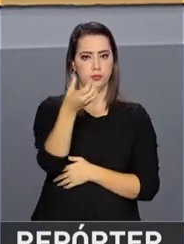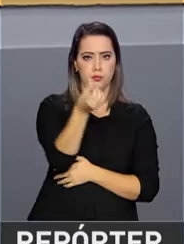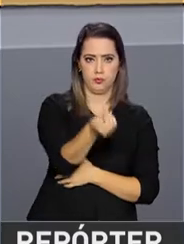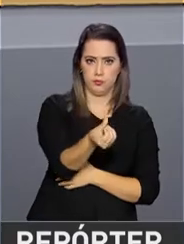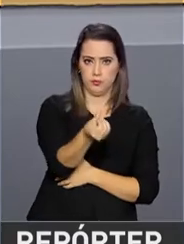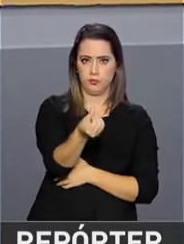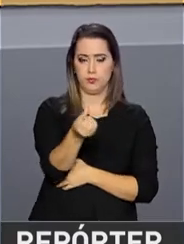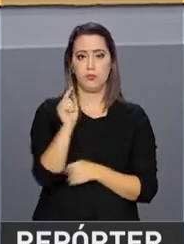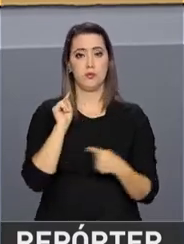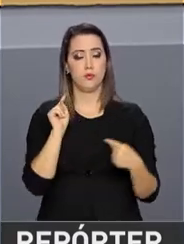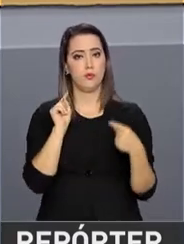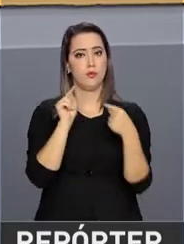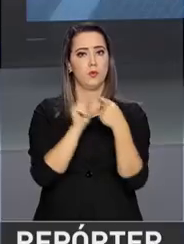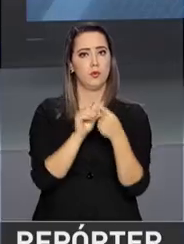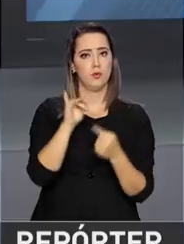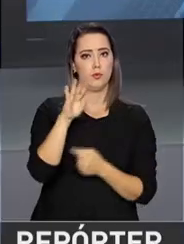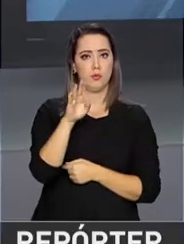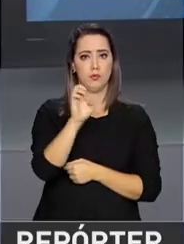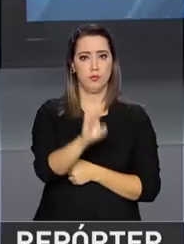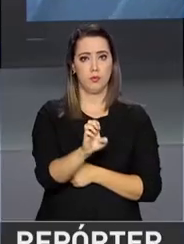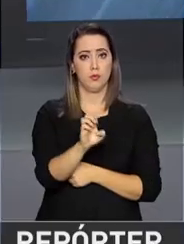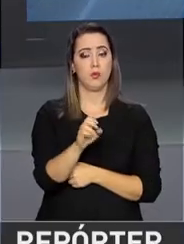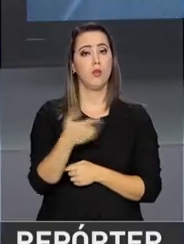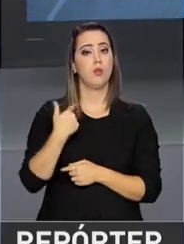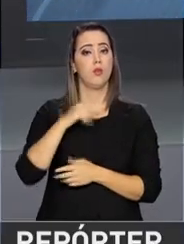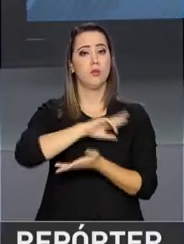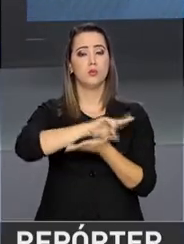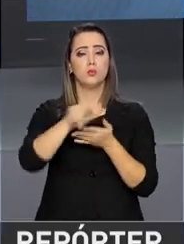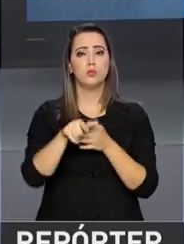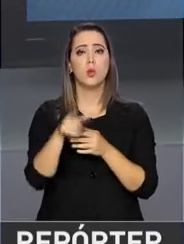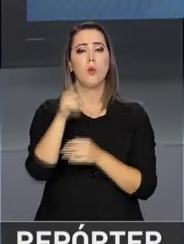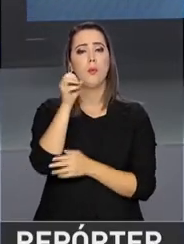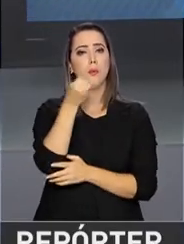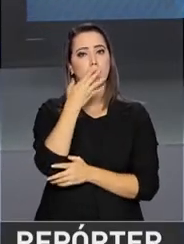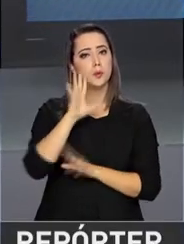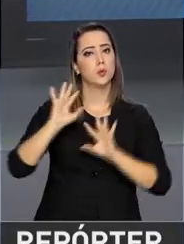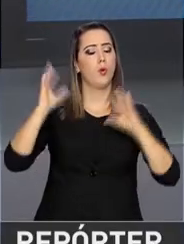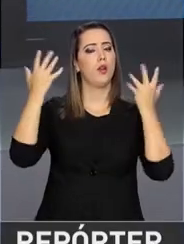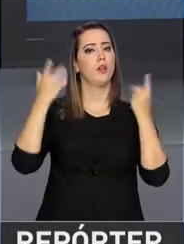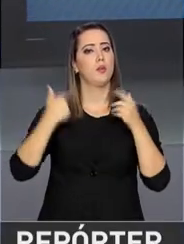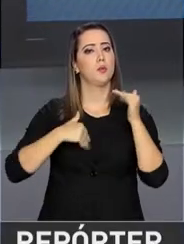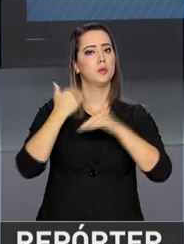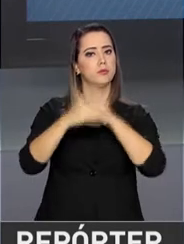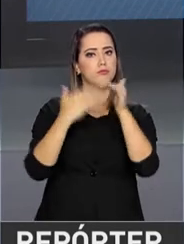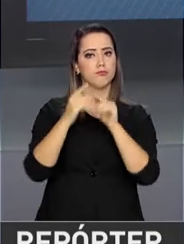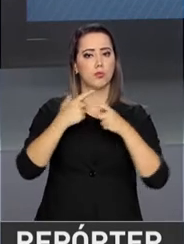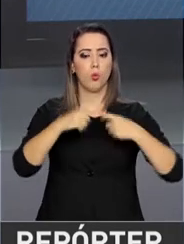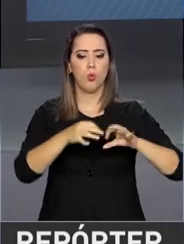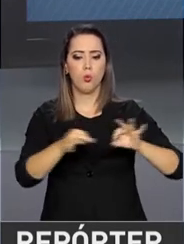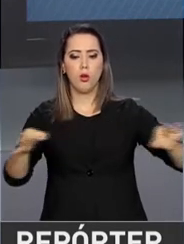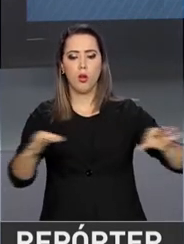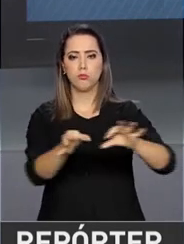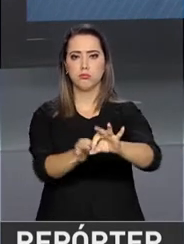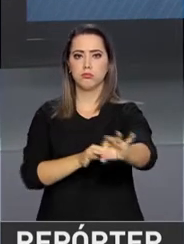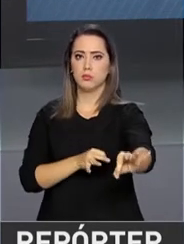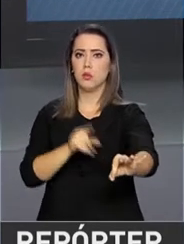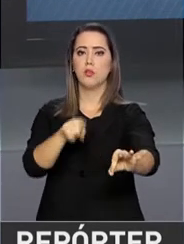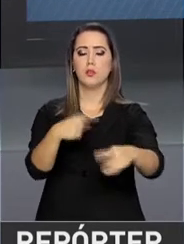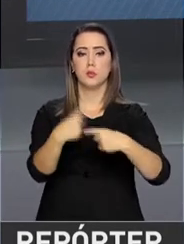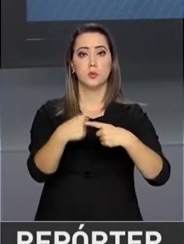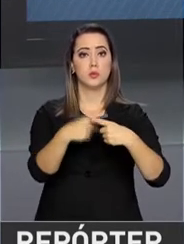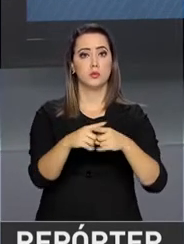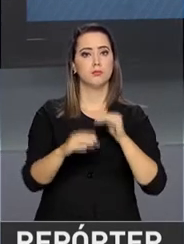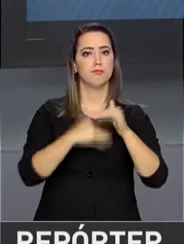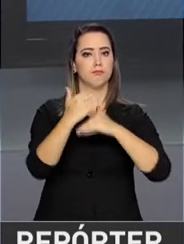2016 de acordo com o ibge as condições favoráveis do clima eo aumento da área de produção foram as razões